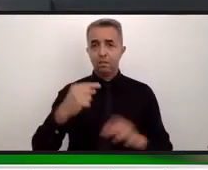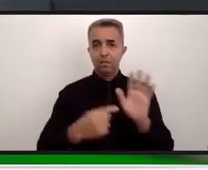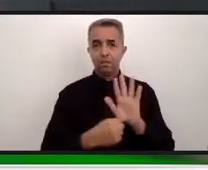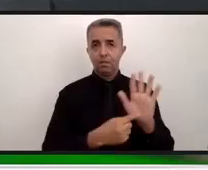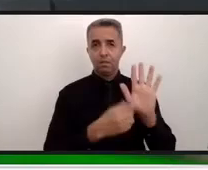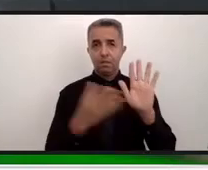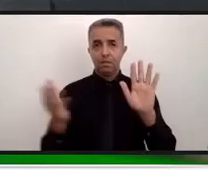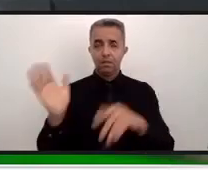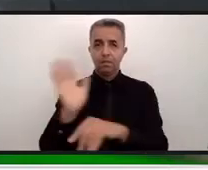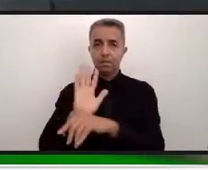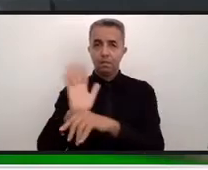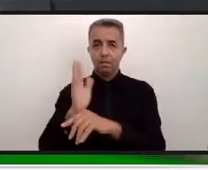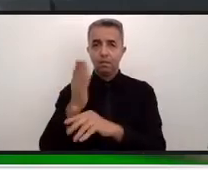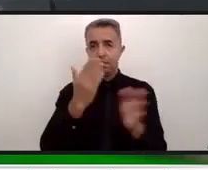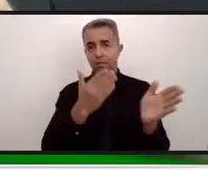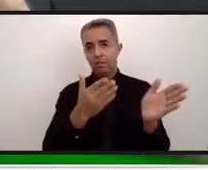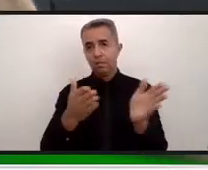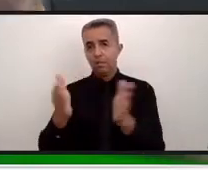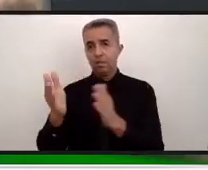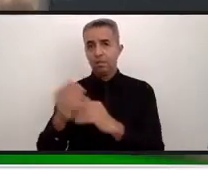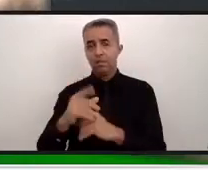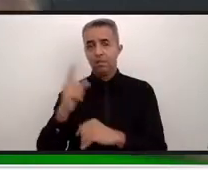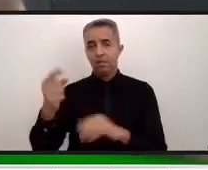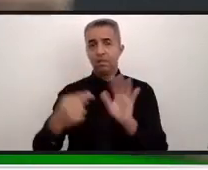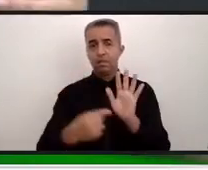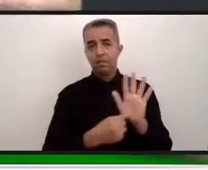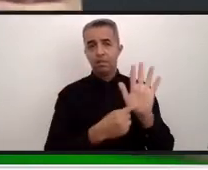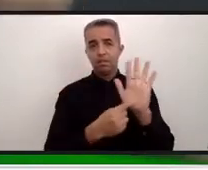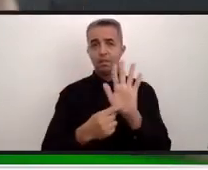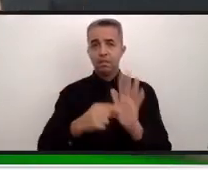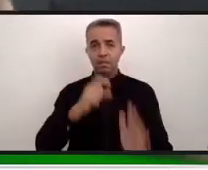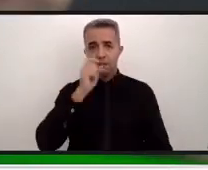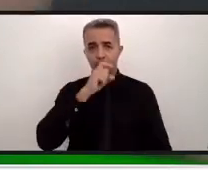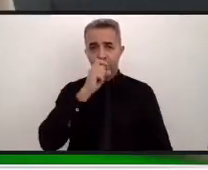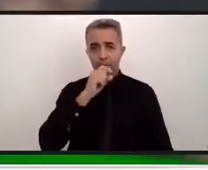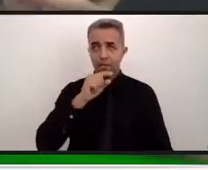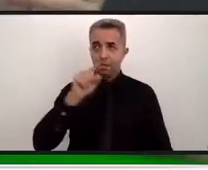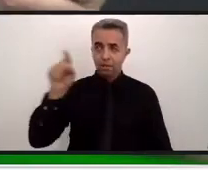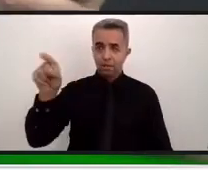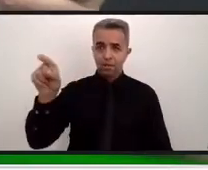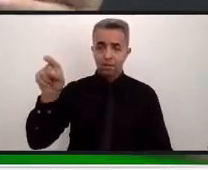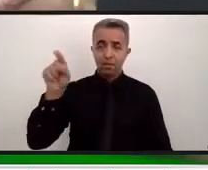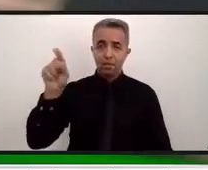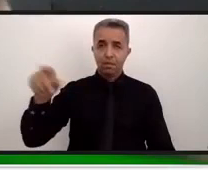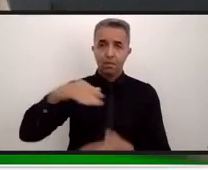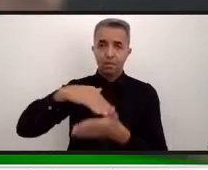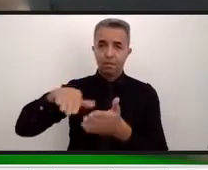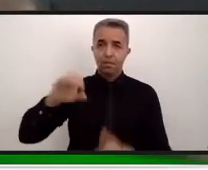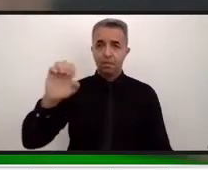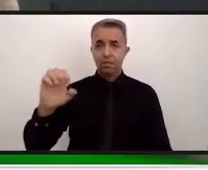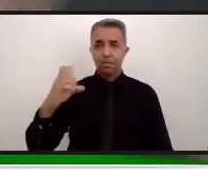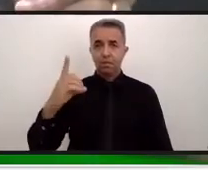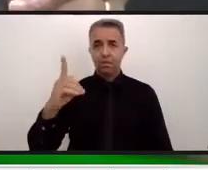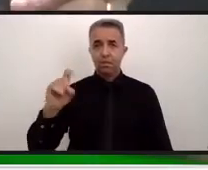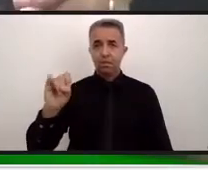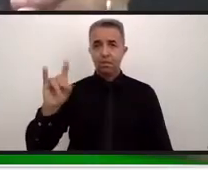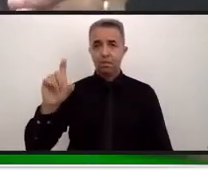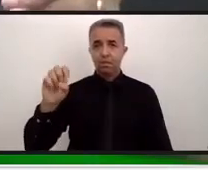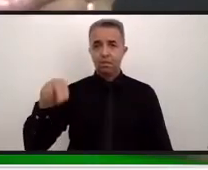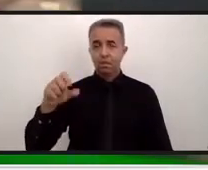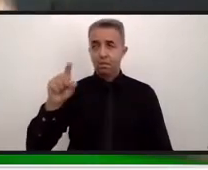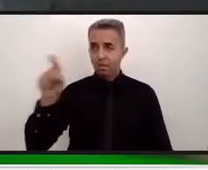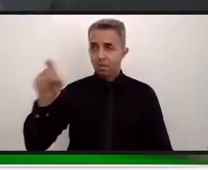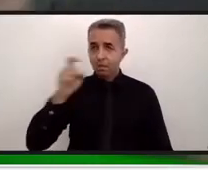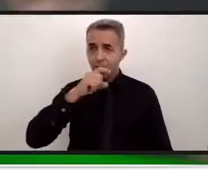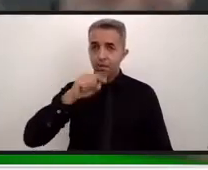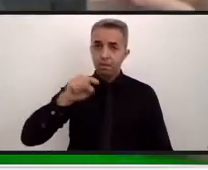o vídeo inteiro, para mostrar que quem mente aqui é a secretária Edilene. Ela mente na cara dura. Isso não é